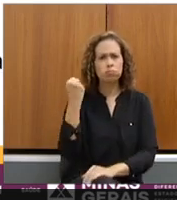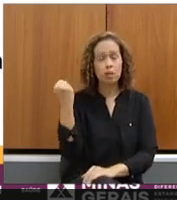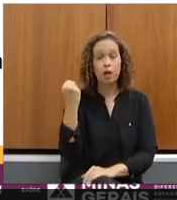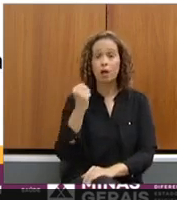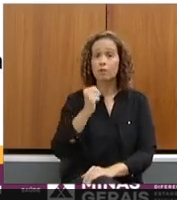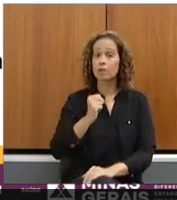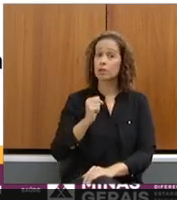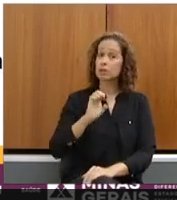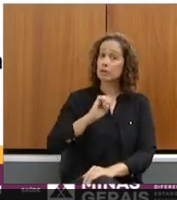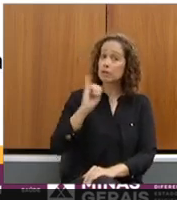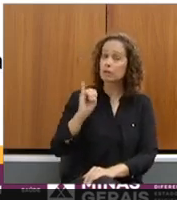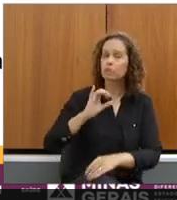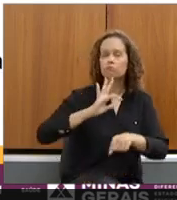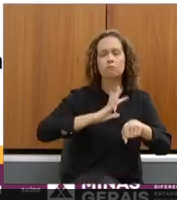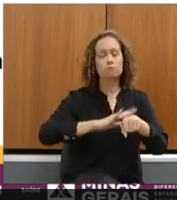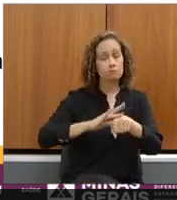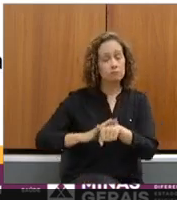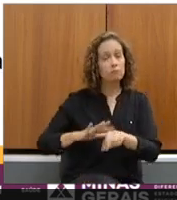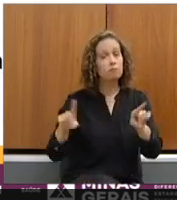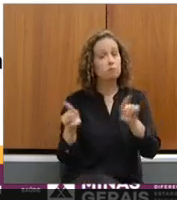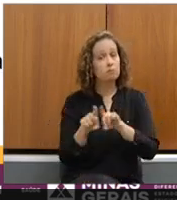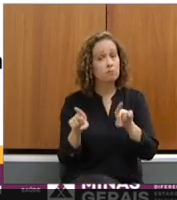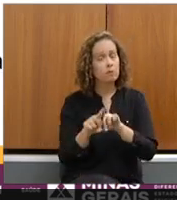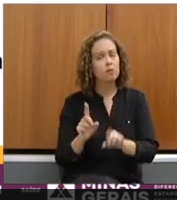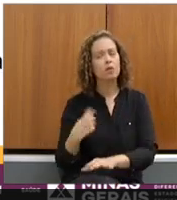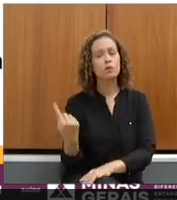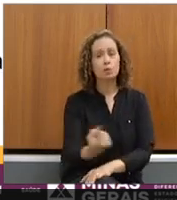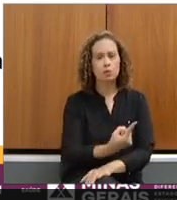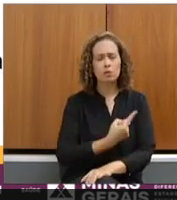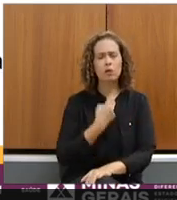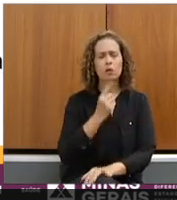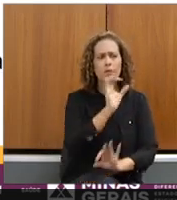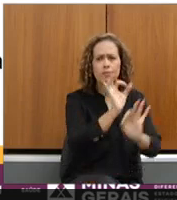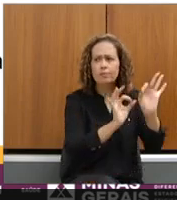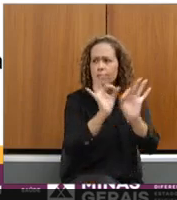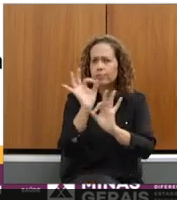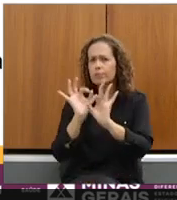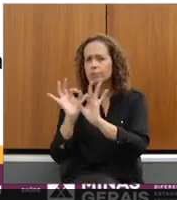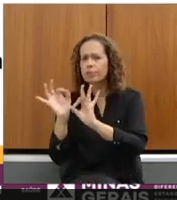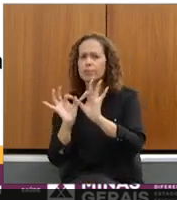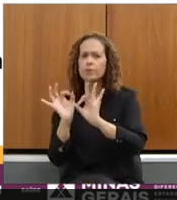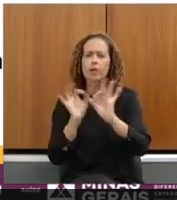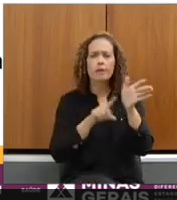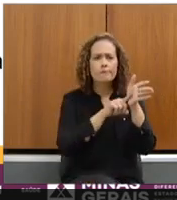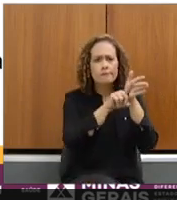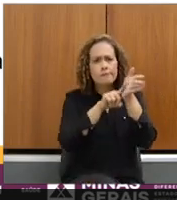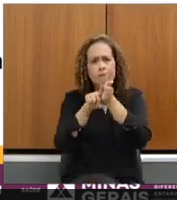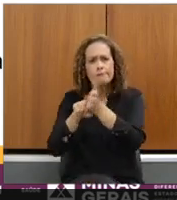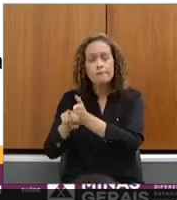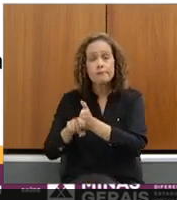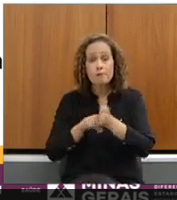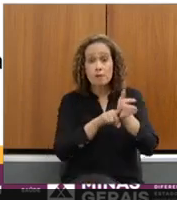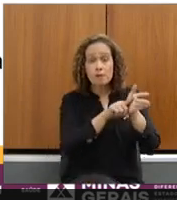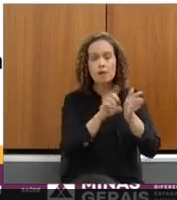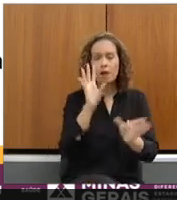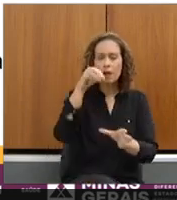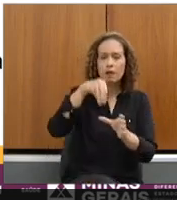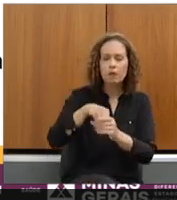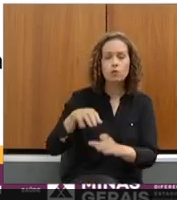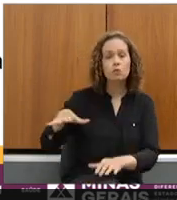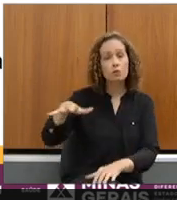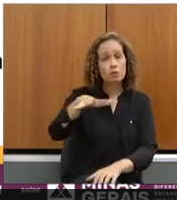doença E além disso também de dentro mapeamento Diário de demandas nos territórios